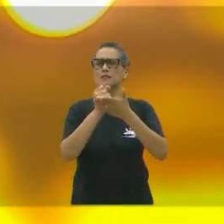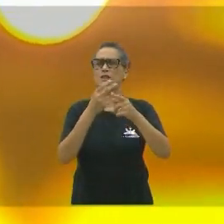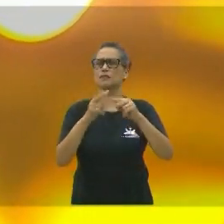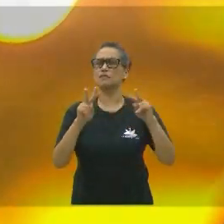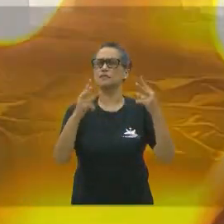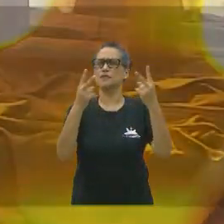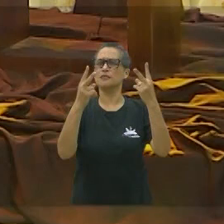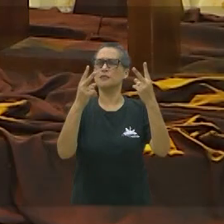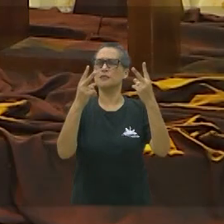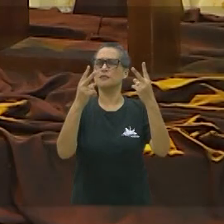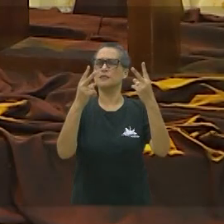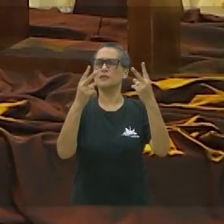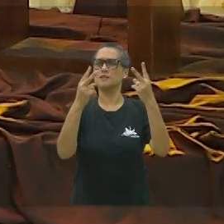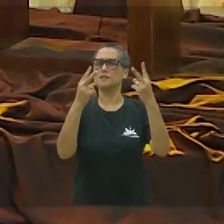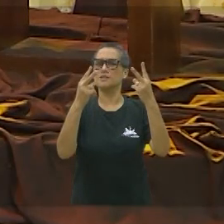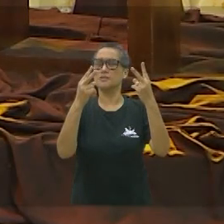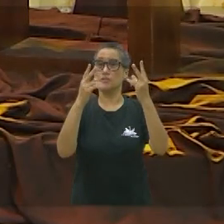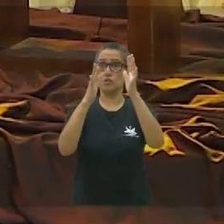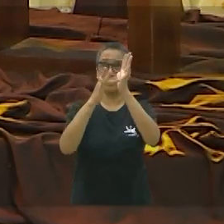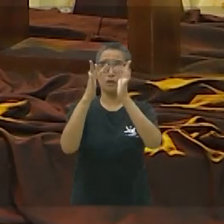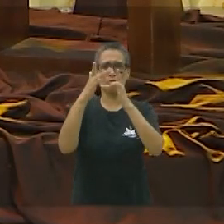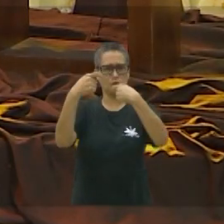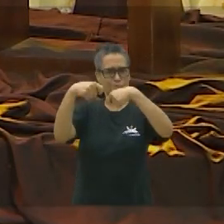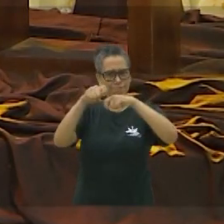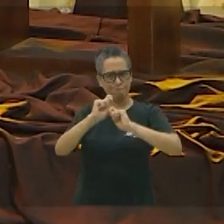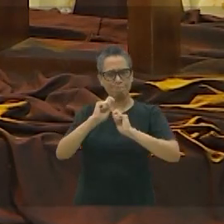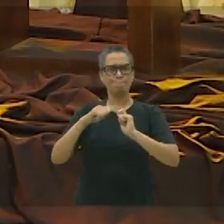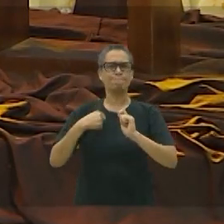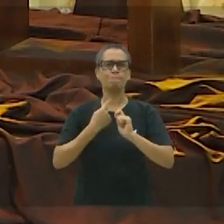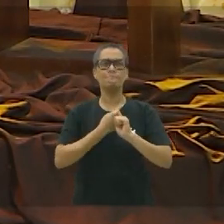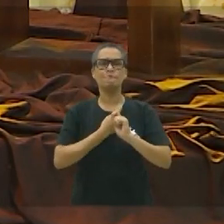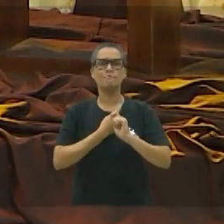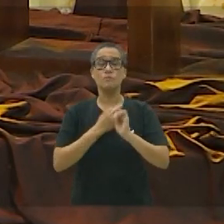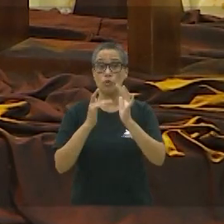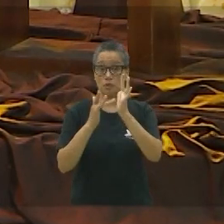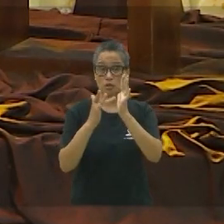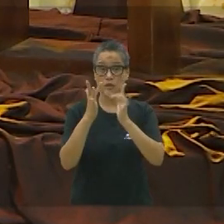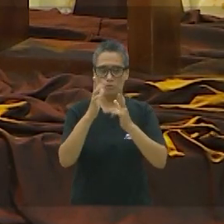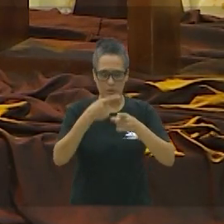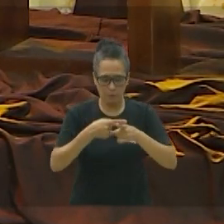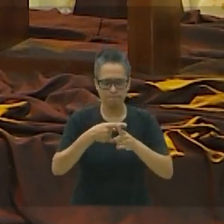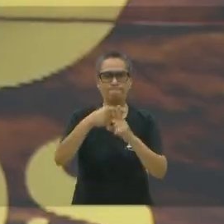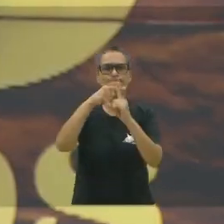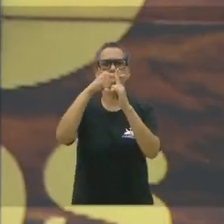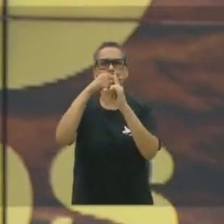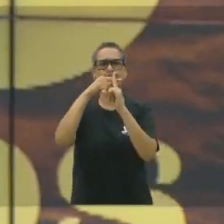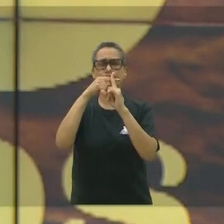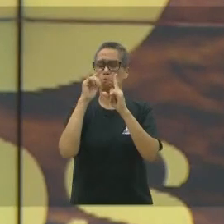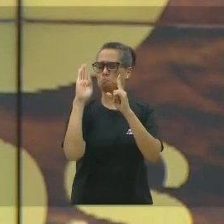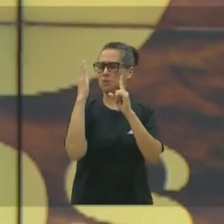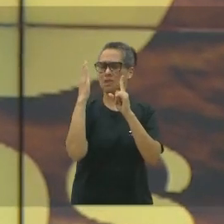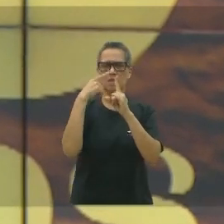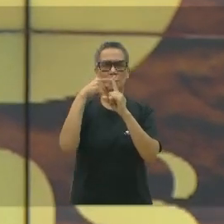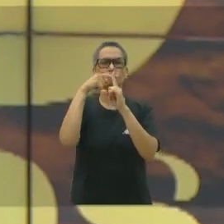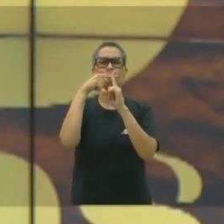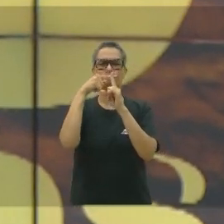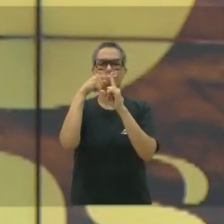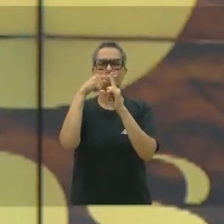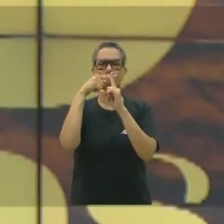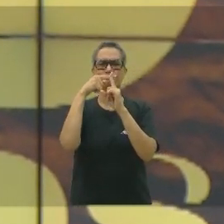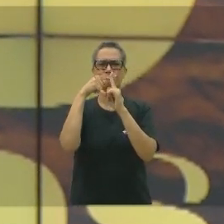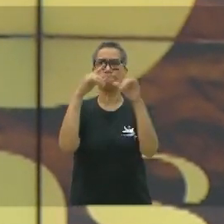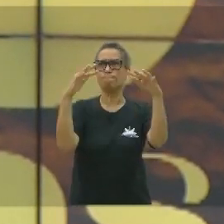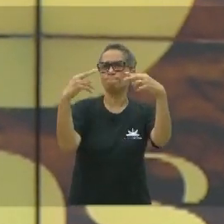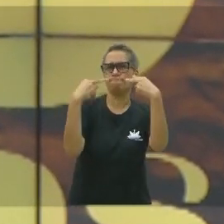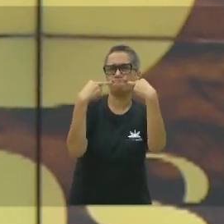para nós. Ele foi levantado no madeiro para nos atrair. É o seu coração,